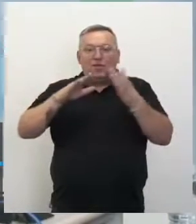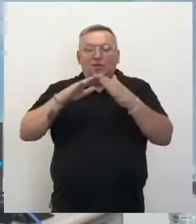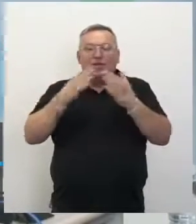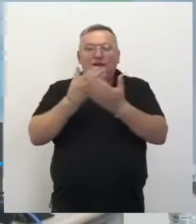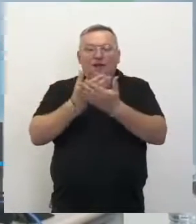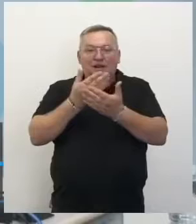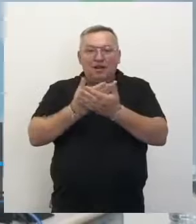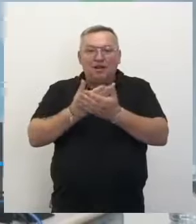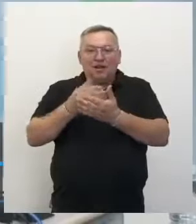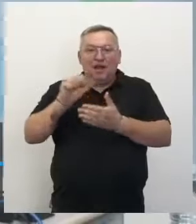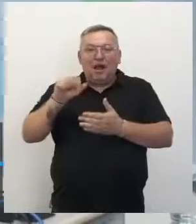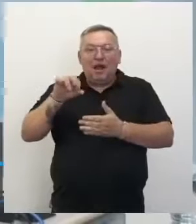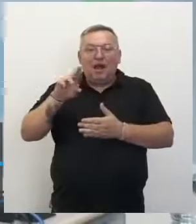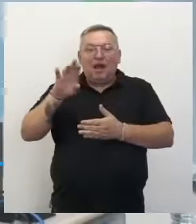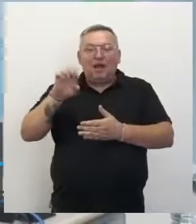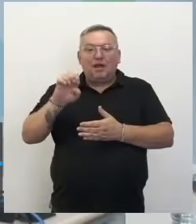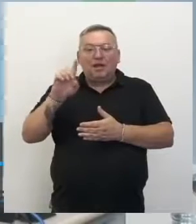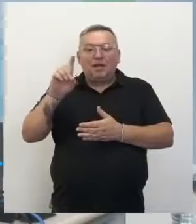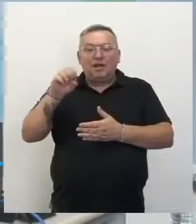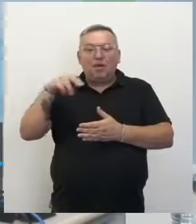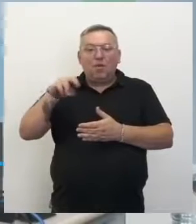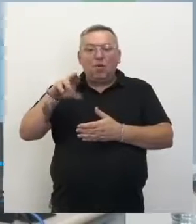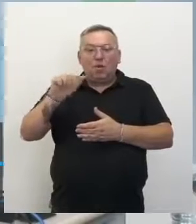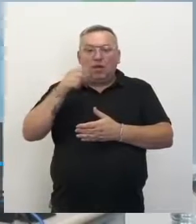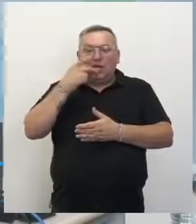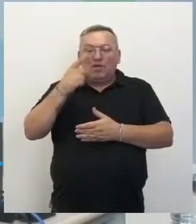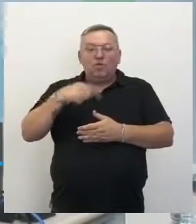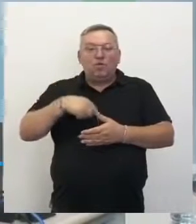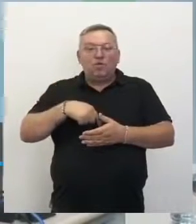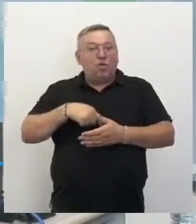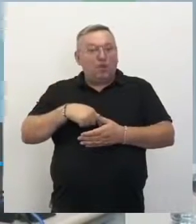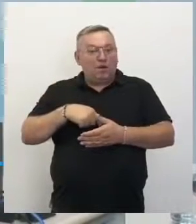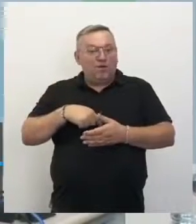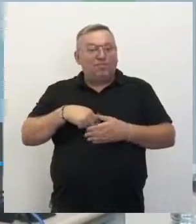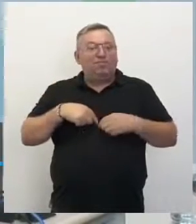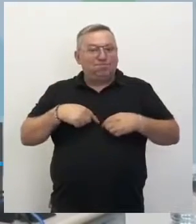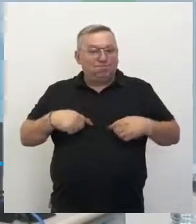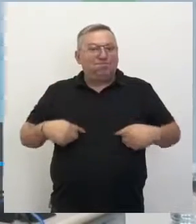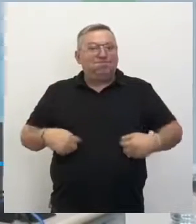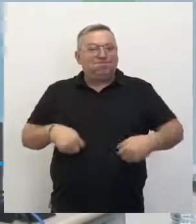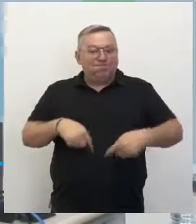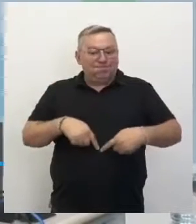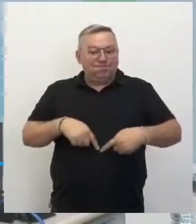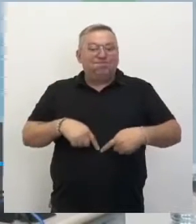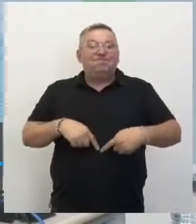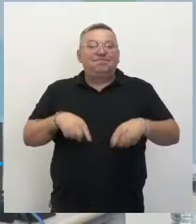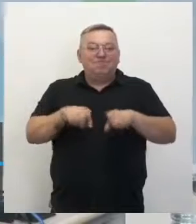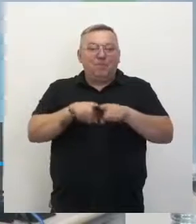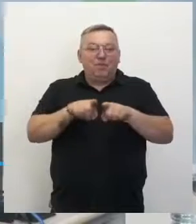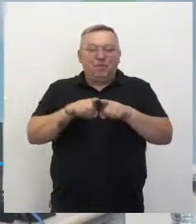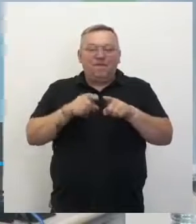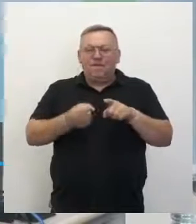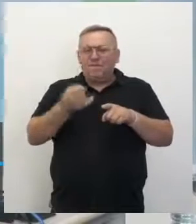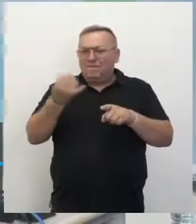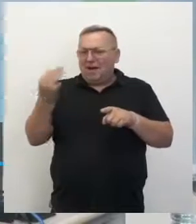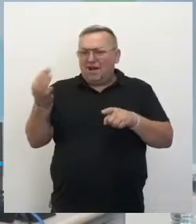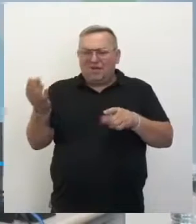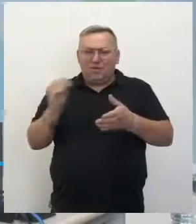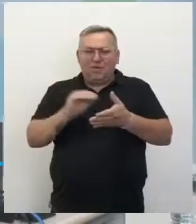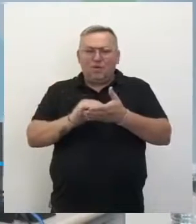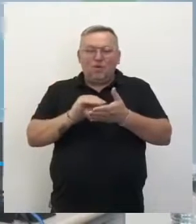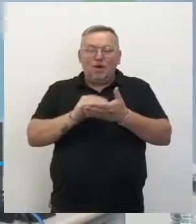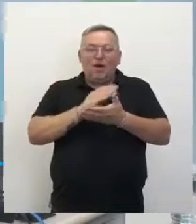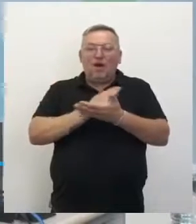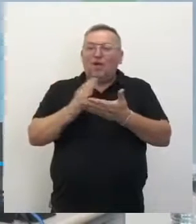PEI, Aires de Moura, disseram no estômago, tá, Ed? Eita! E vários aí colocaram no estômago e tal. Travou-se aqui